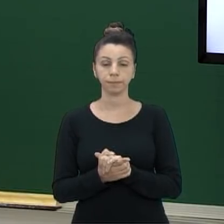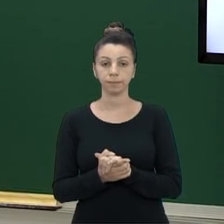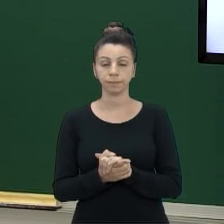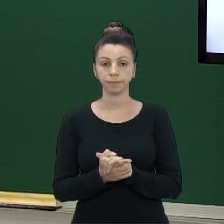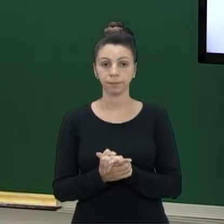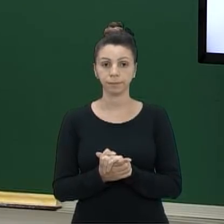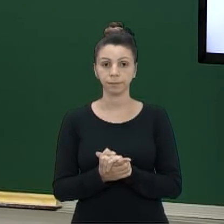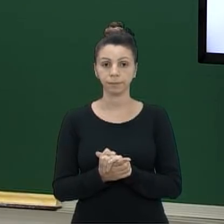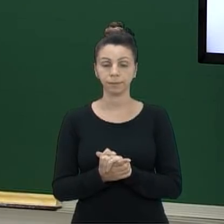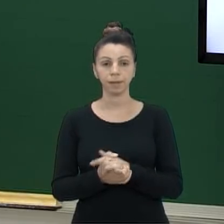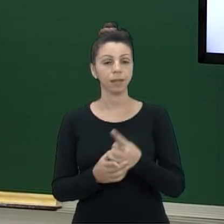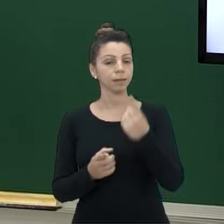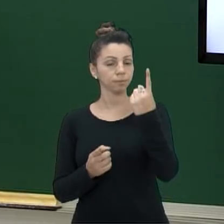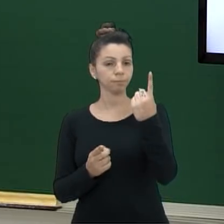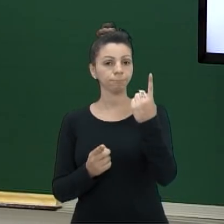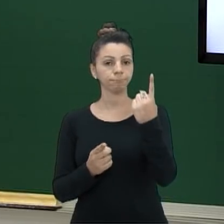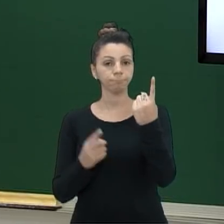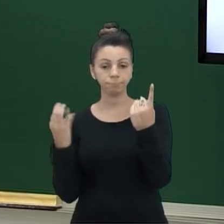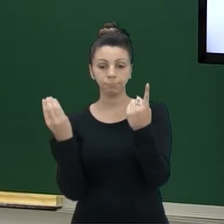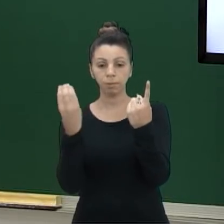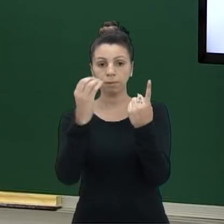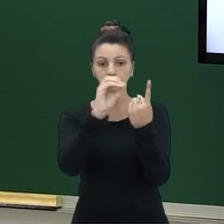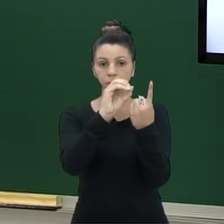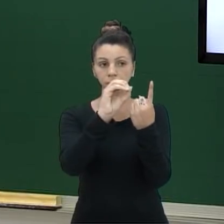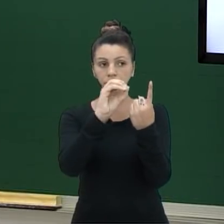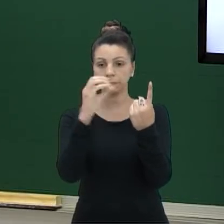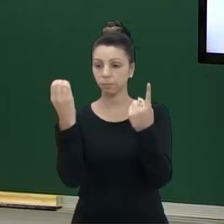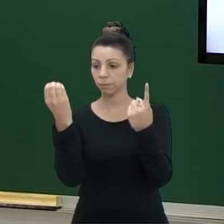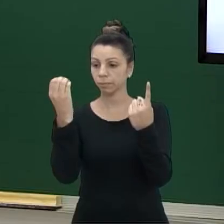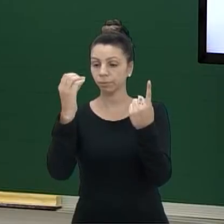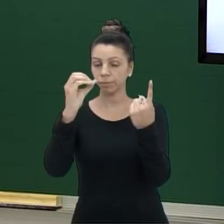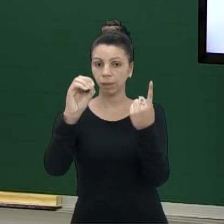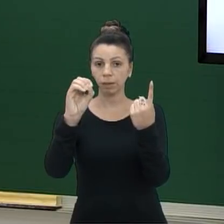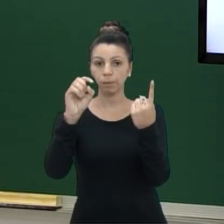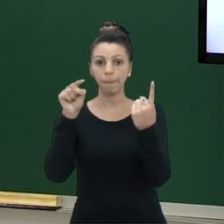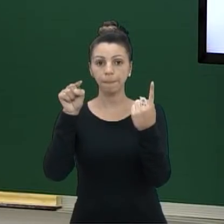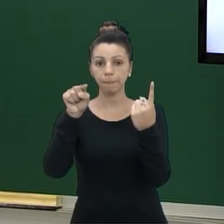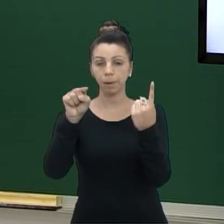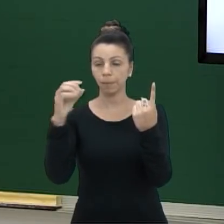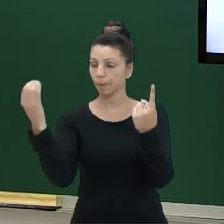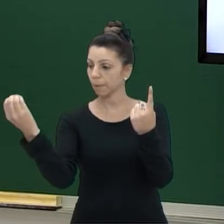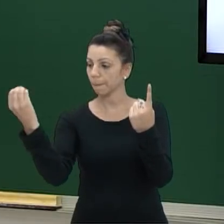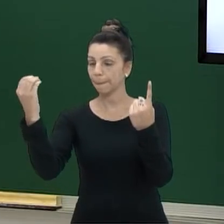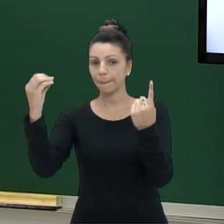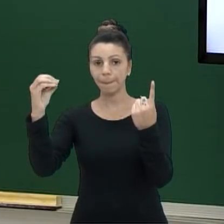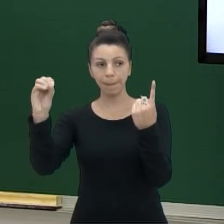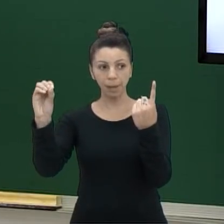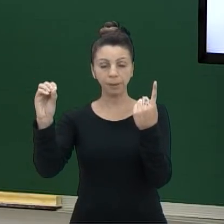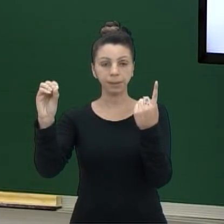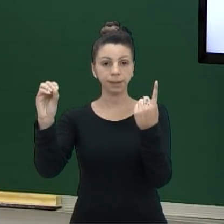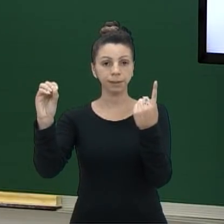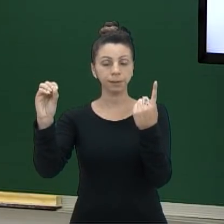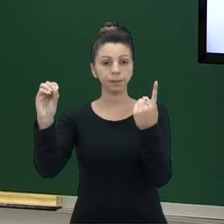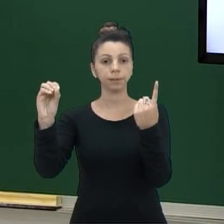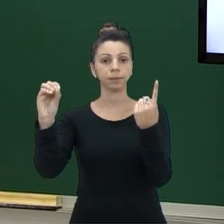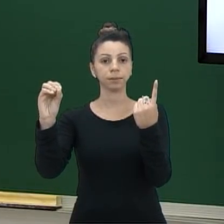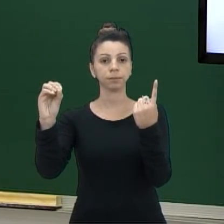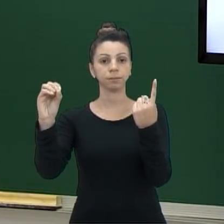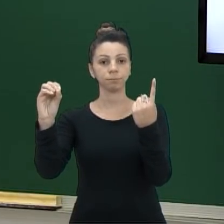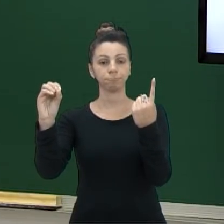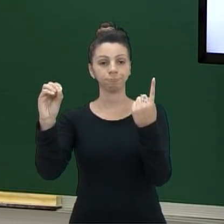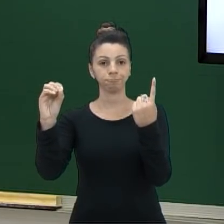1000, a gente acrescentou outro zero. 1000 vezes 10, 10.000. A gente vai acrescentar mais um zero.